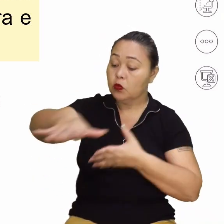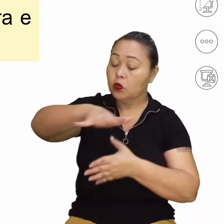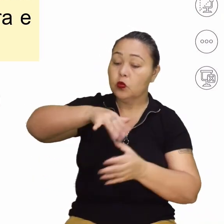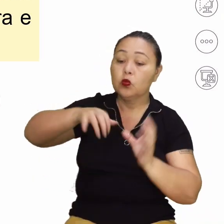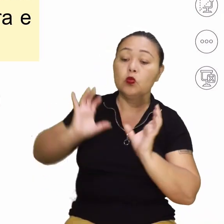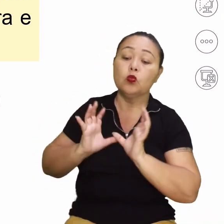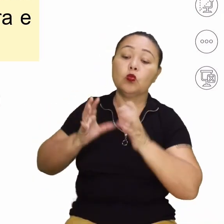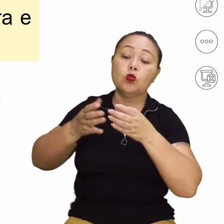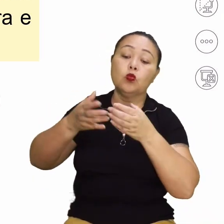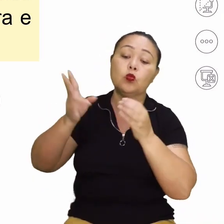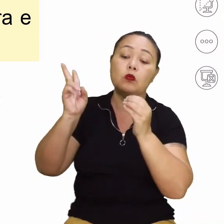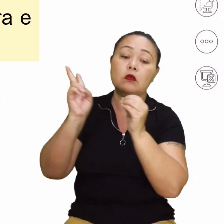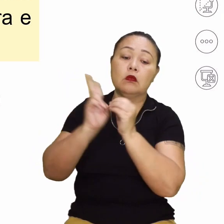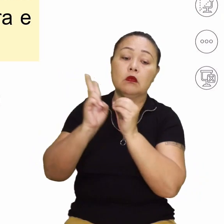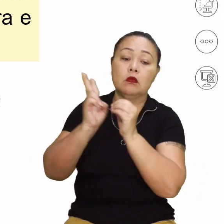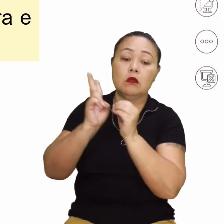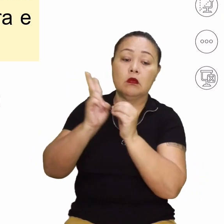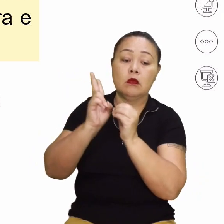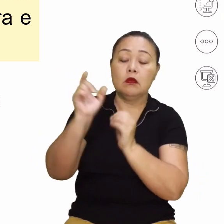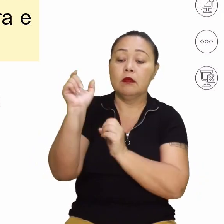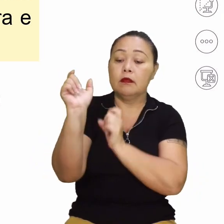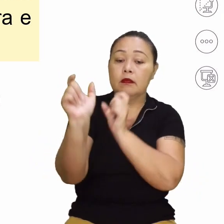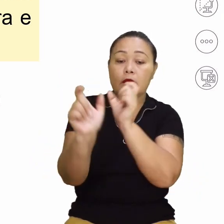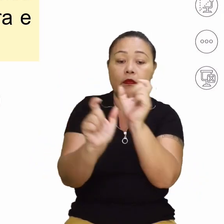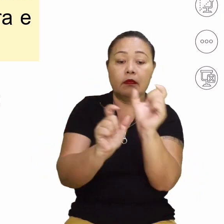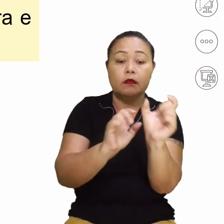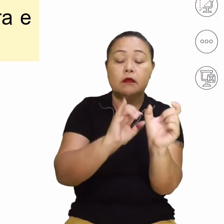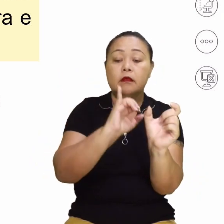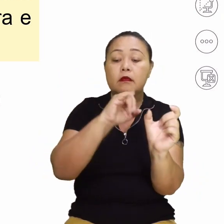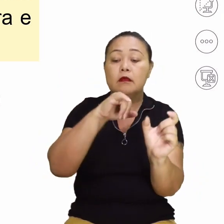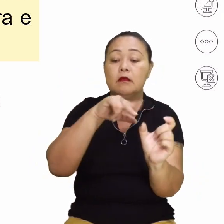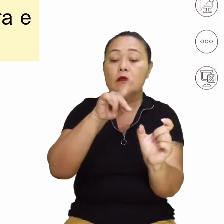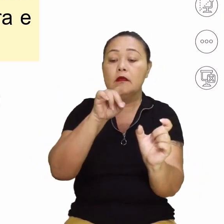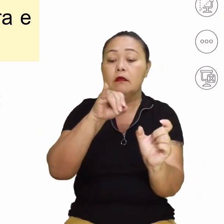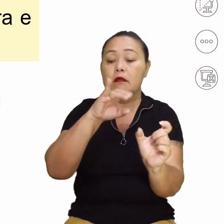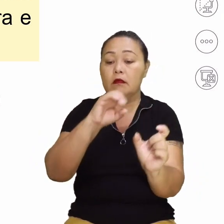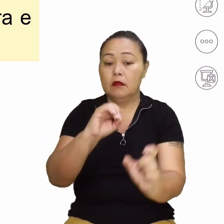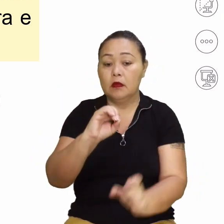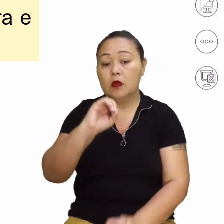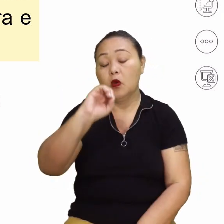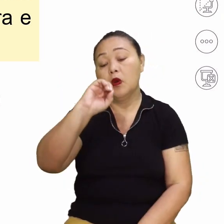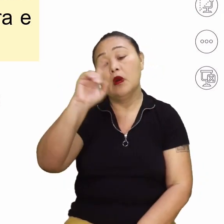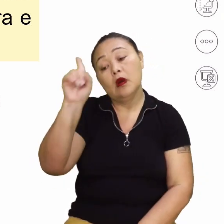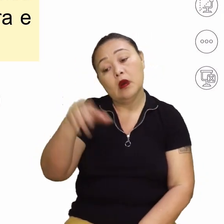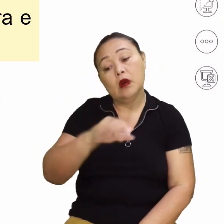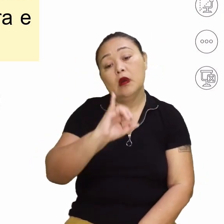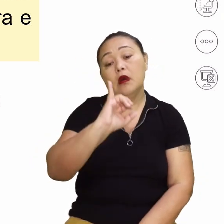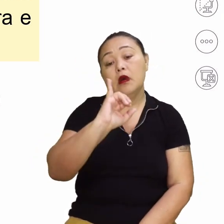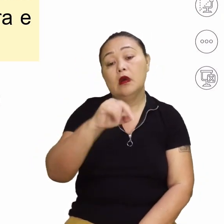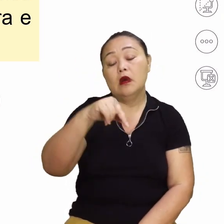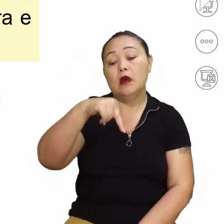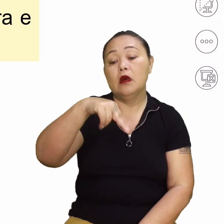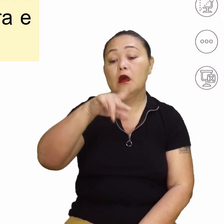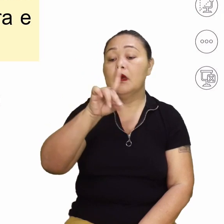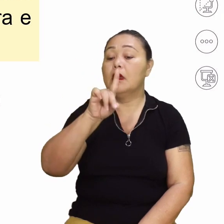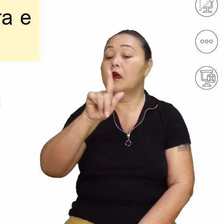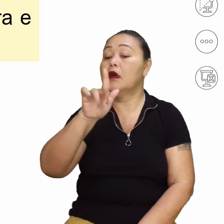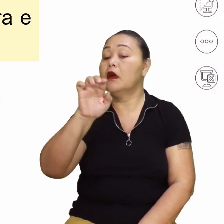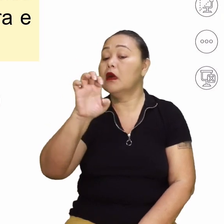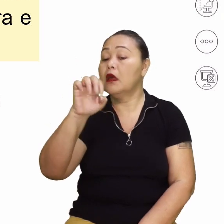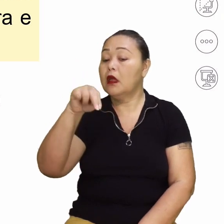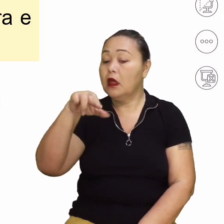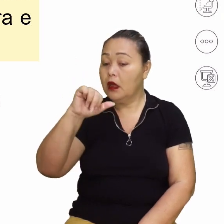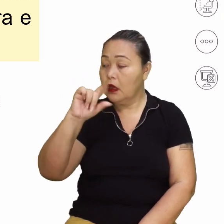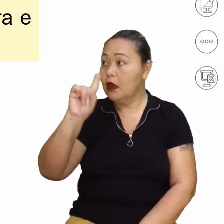o termo índio e indígena são bastante questionáveis Opa começando então a